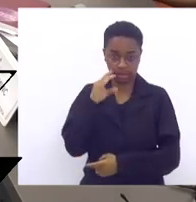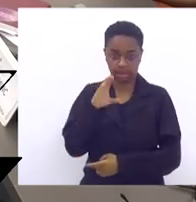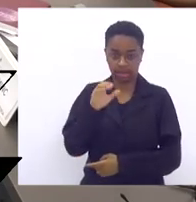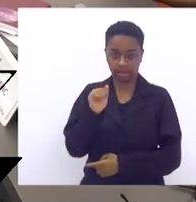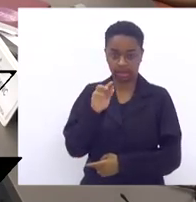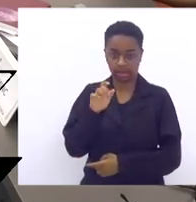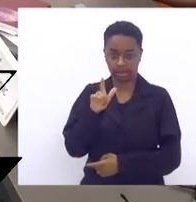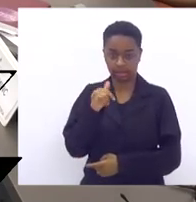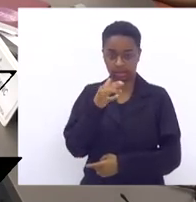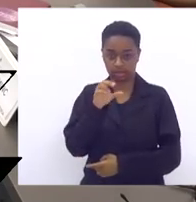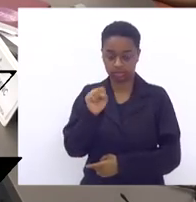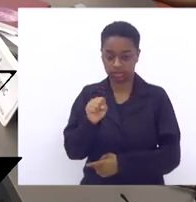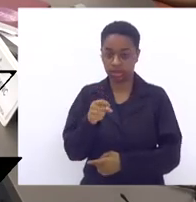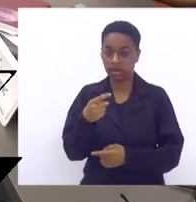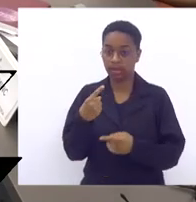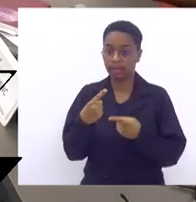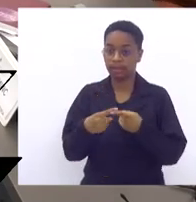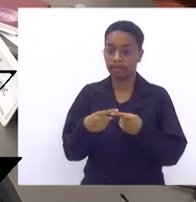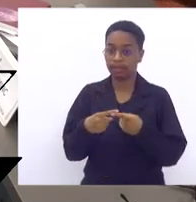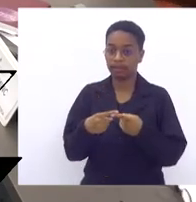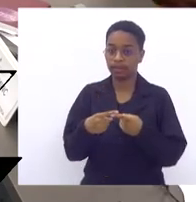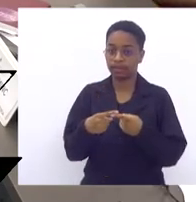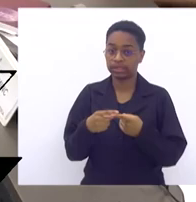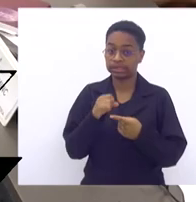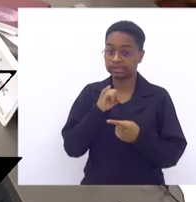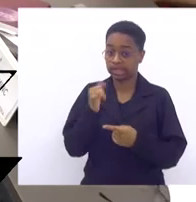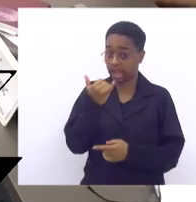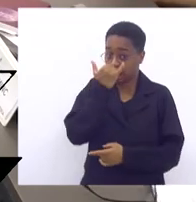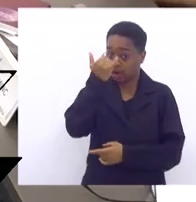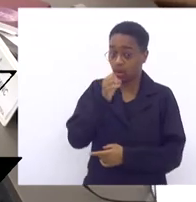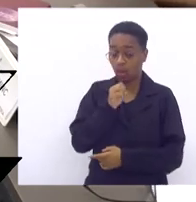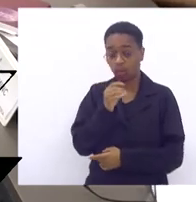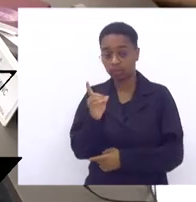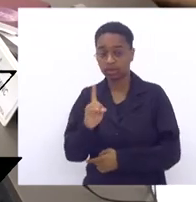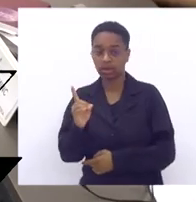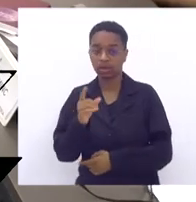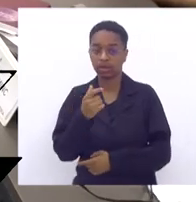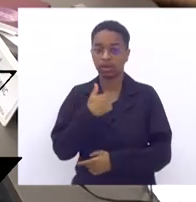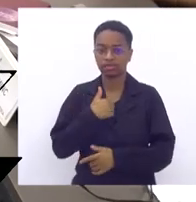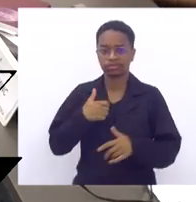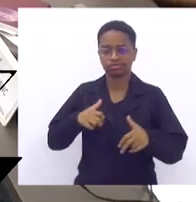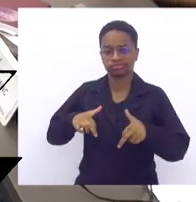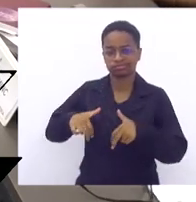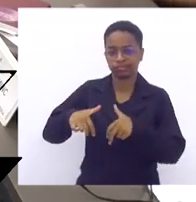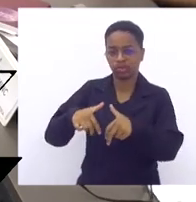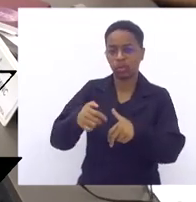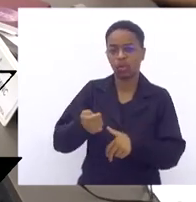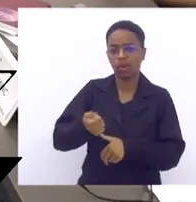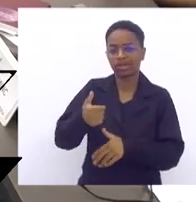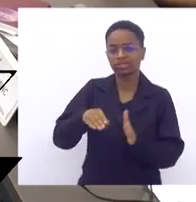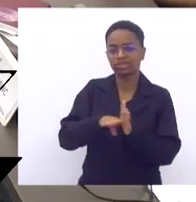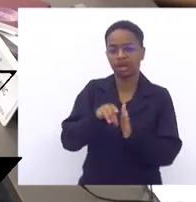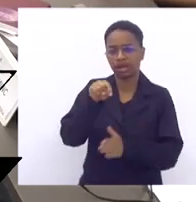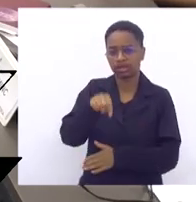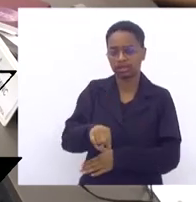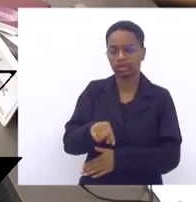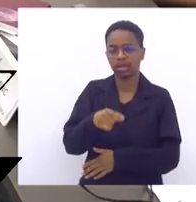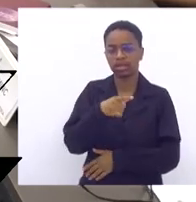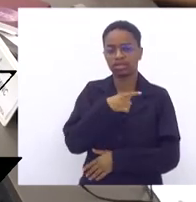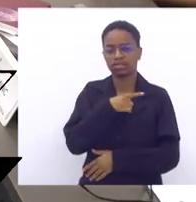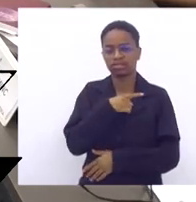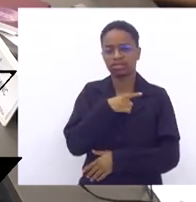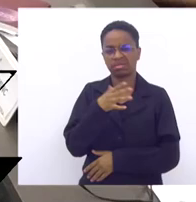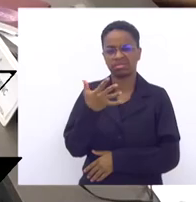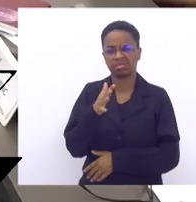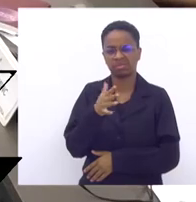que, acidentalmente ou não, eu me dirigia para a Assembleia aqui há uns 10 dias atrás e tinha ali, na altura